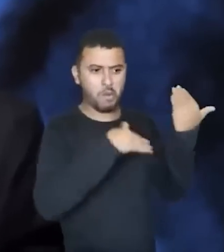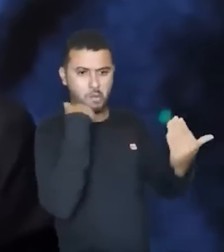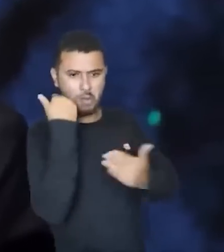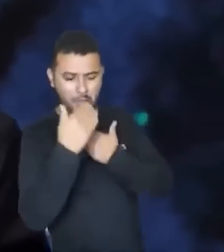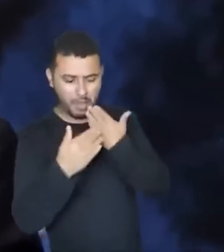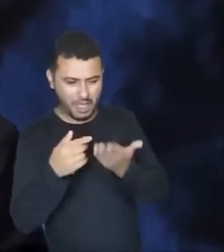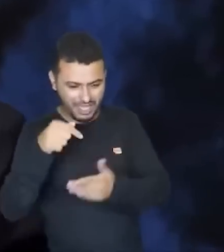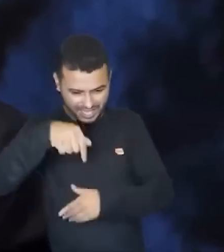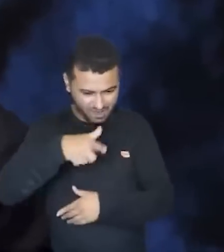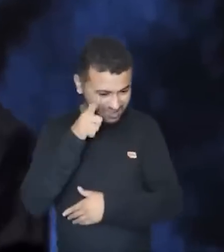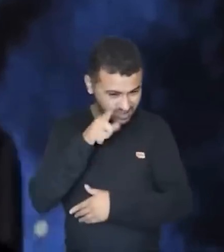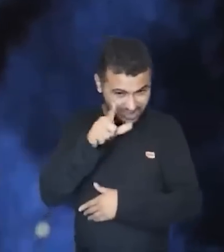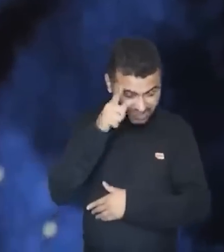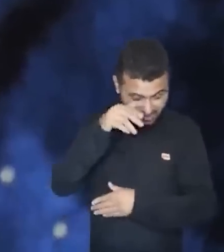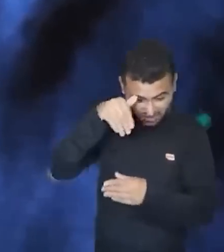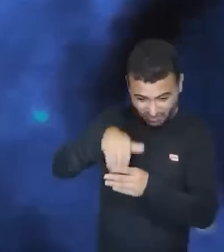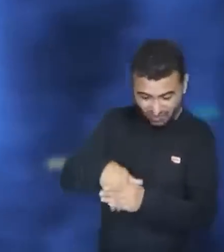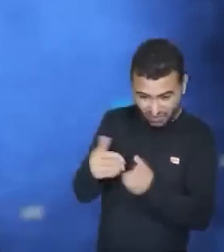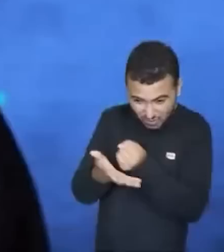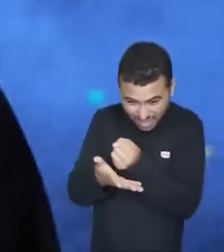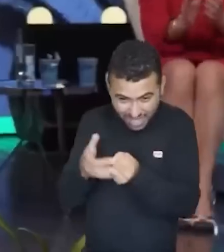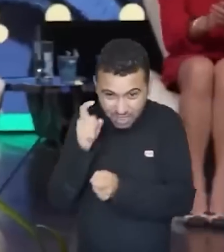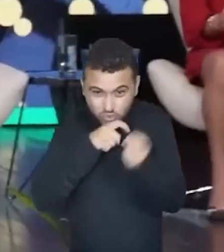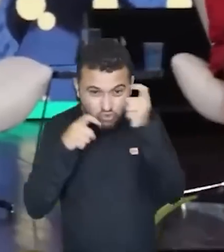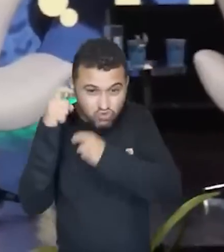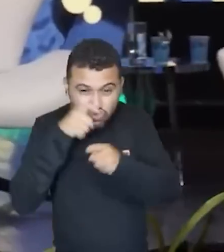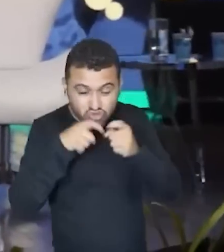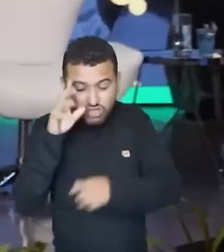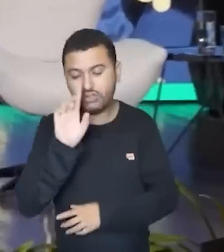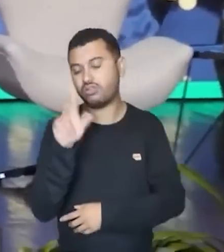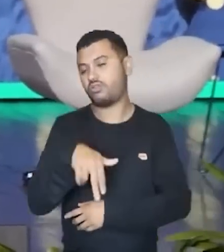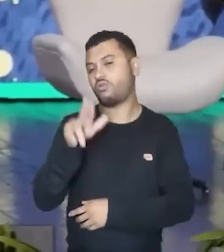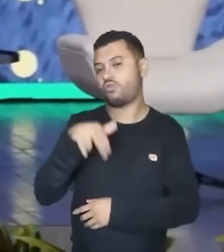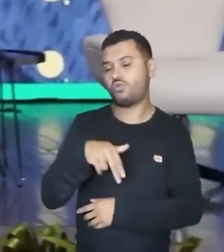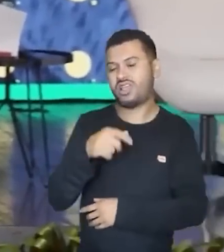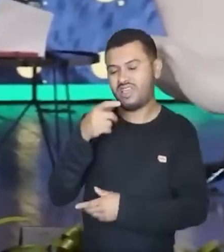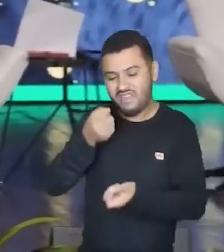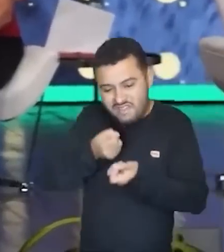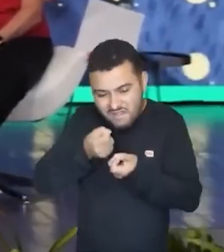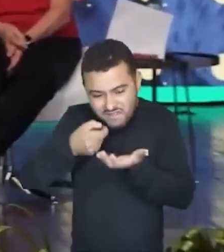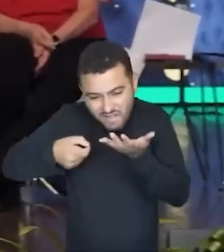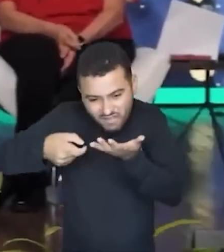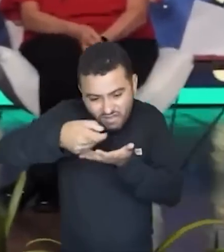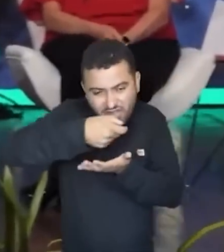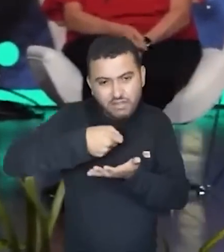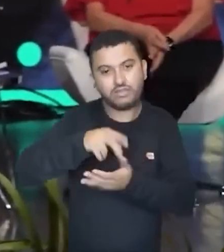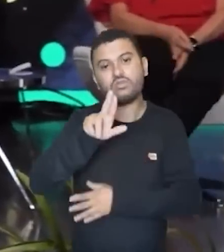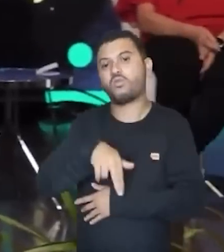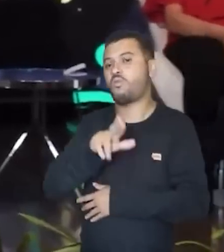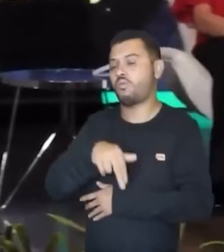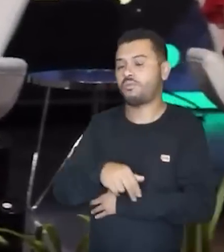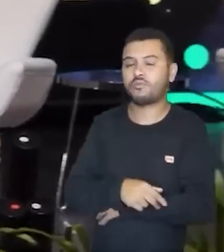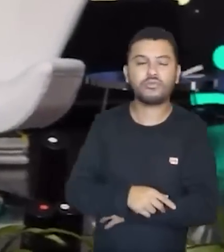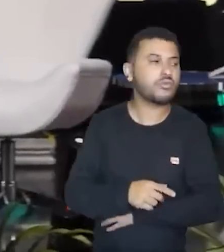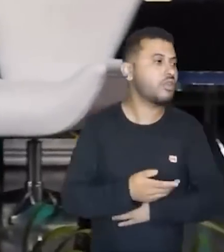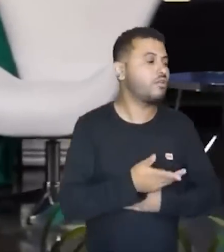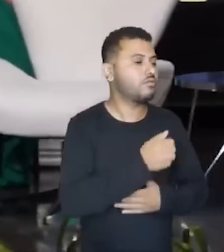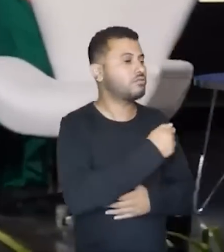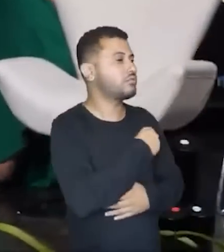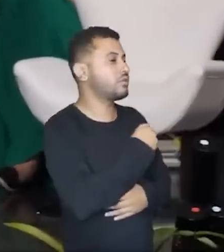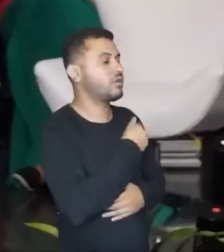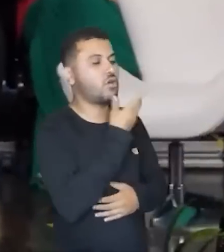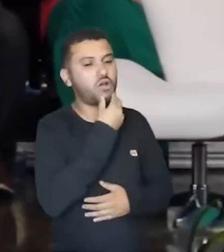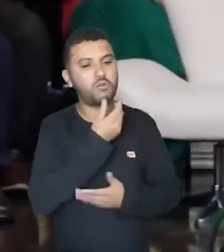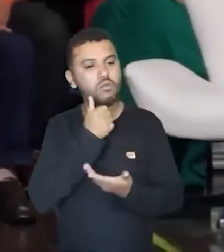eleições com base na mentira e na indústria da mentira. Pois bem, companheiros, eu